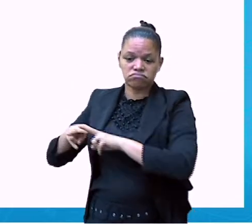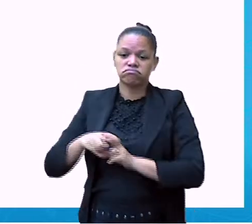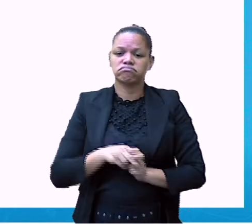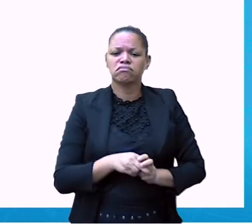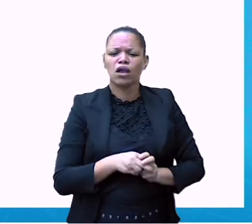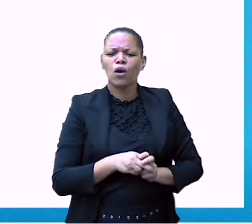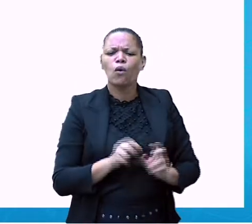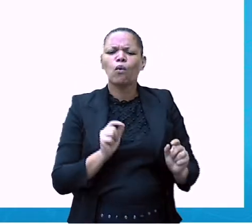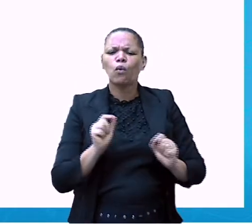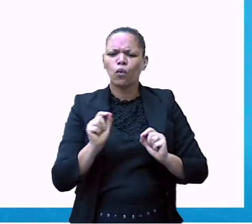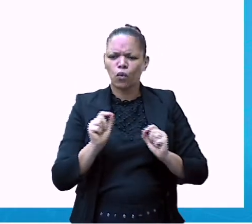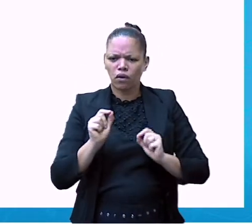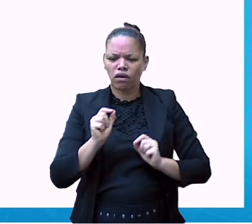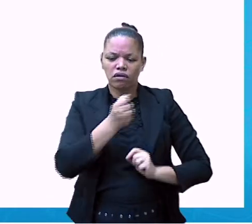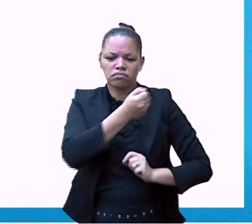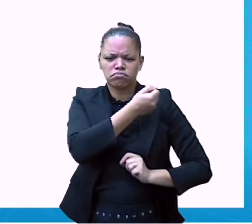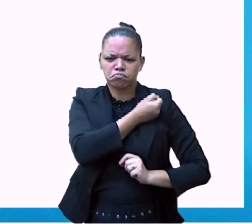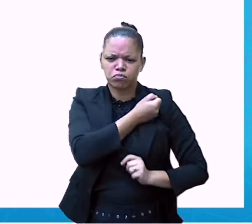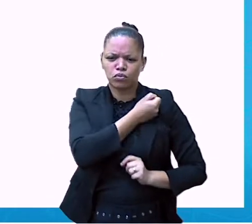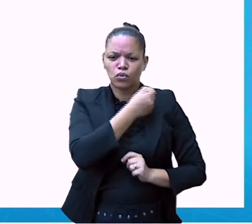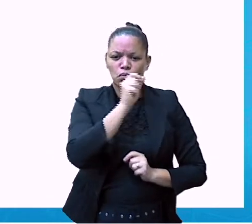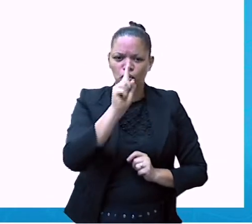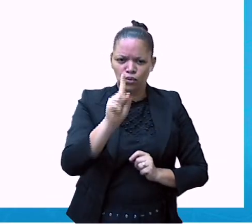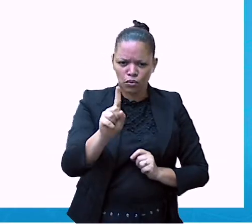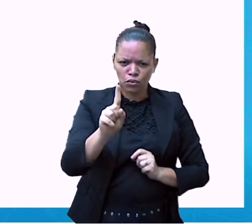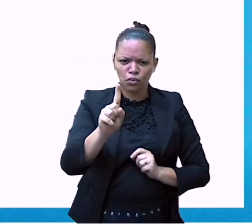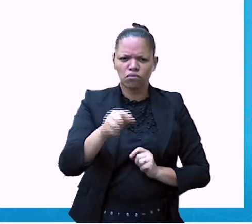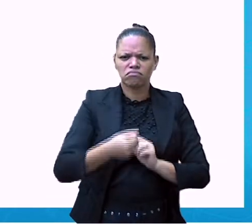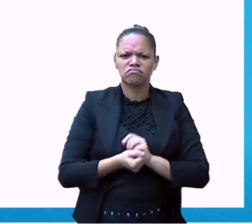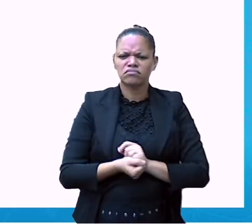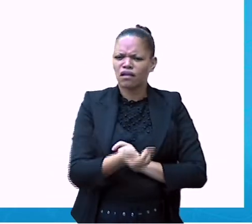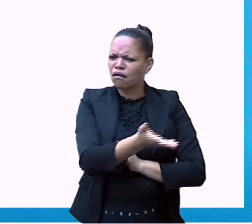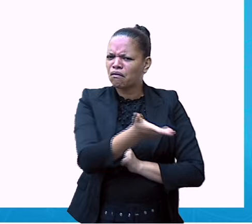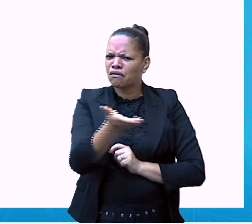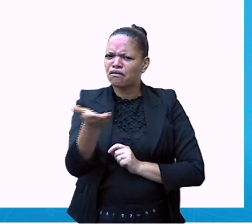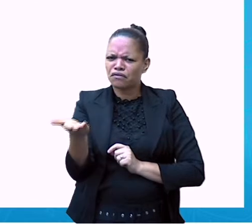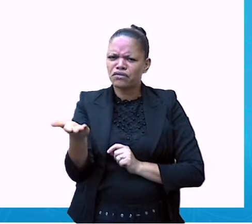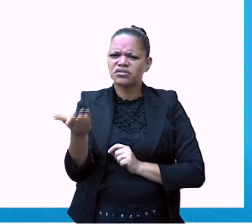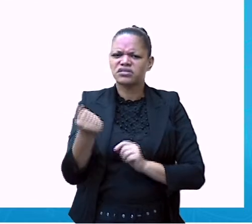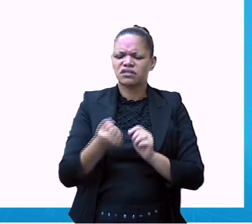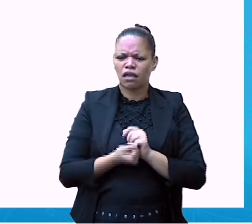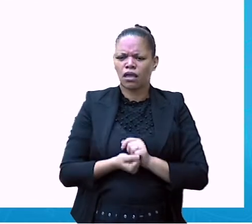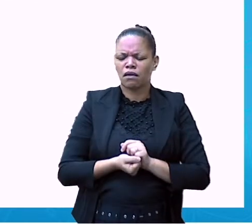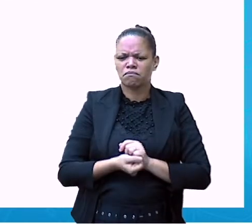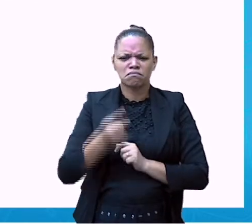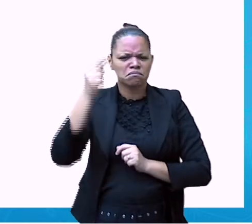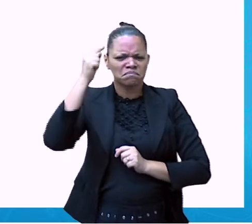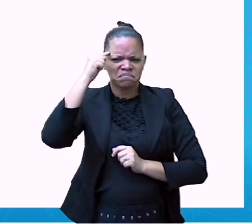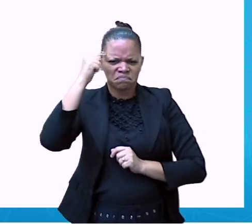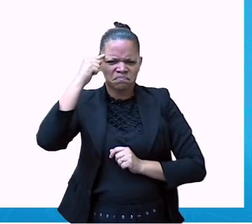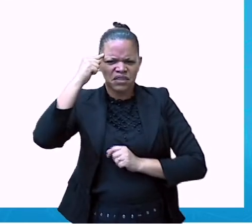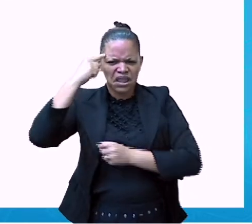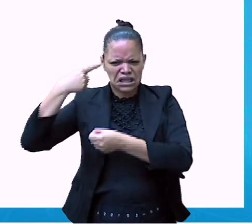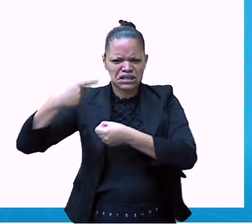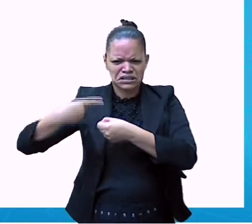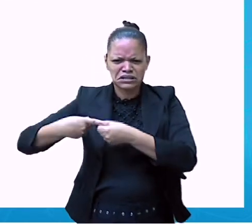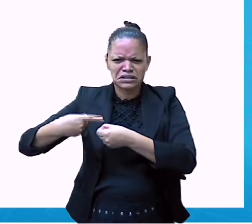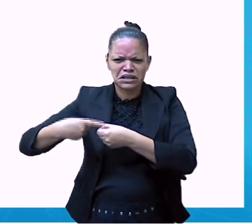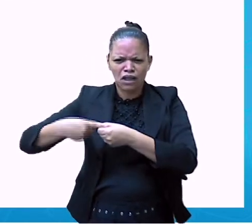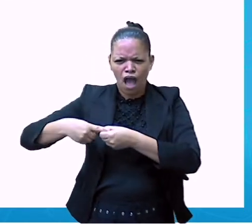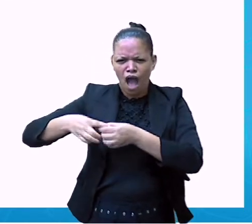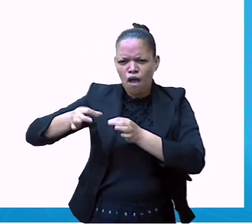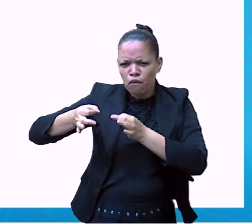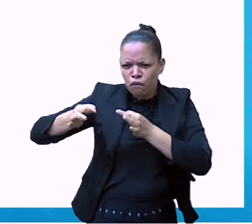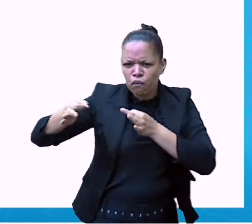o que acontece nas grandes cidades. O que acontece com a poluição? As grandes cidades, elas poluem mais do que